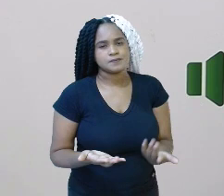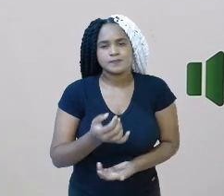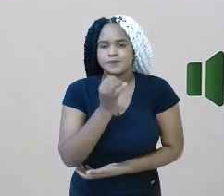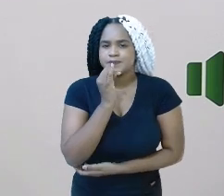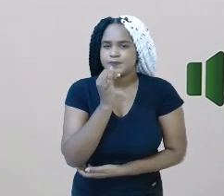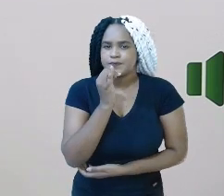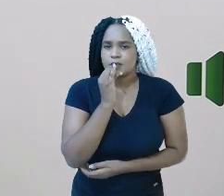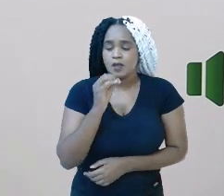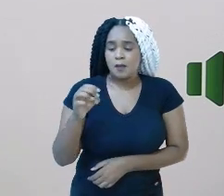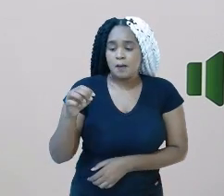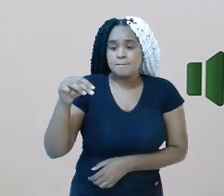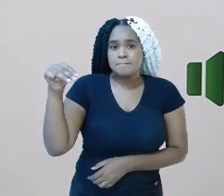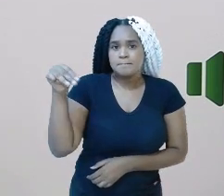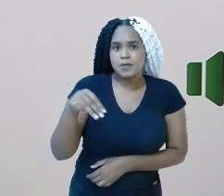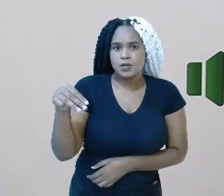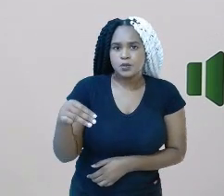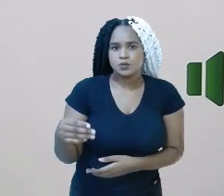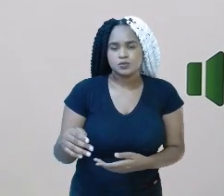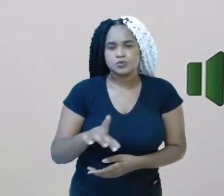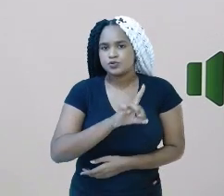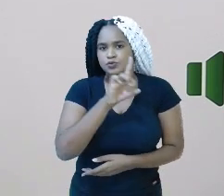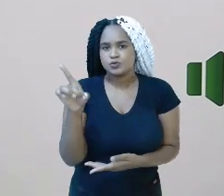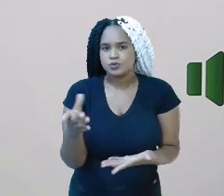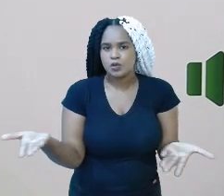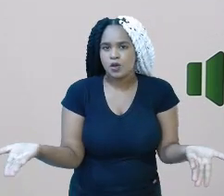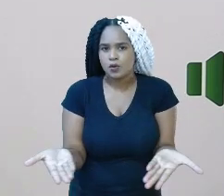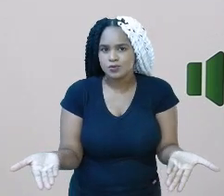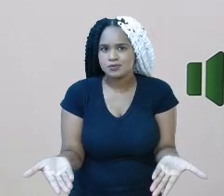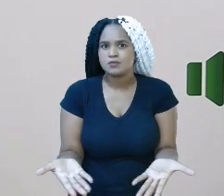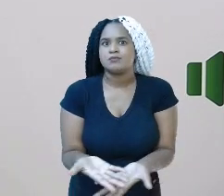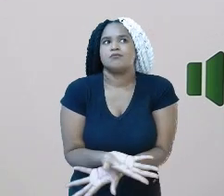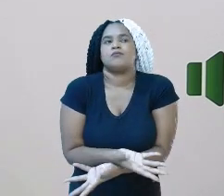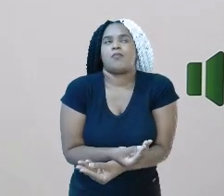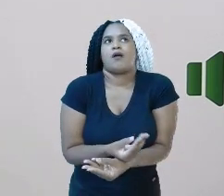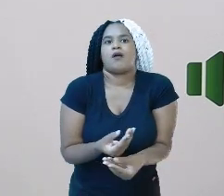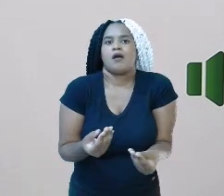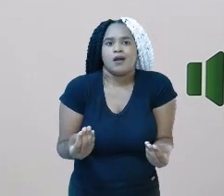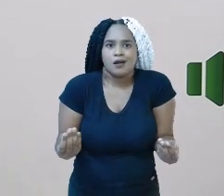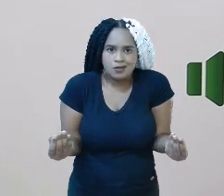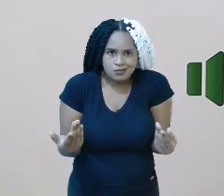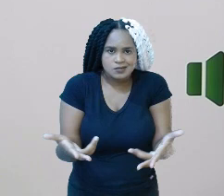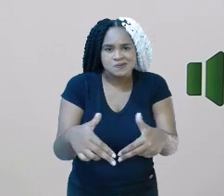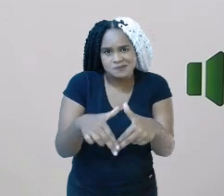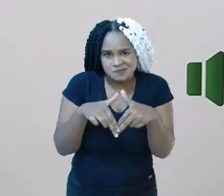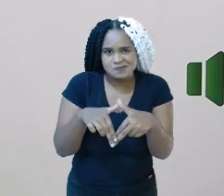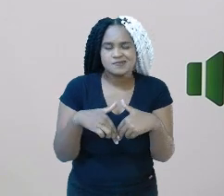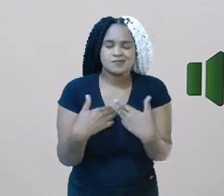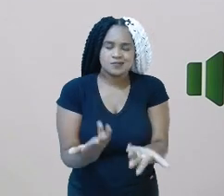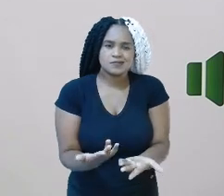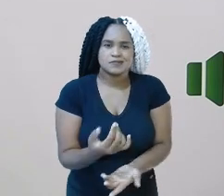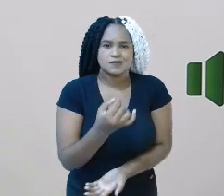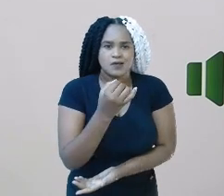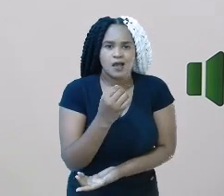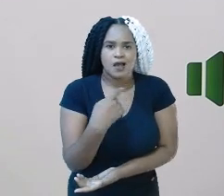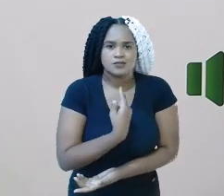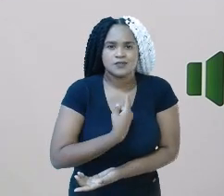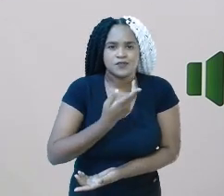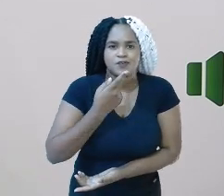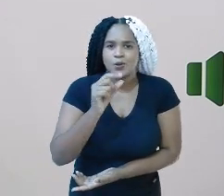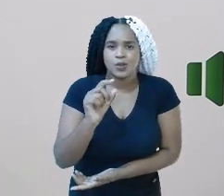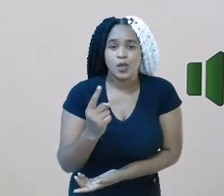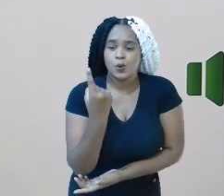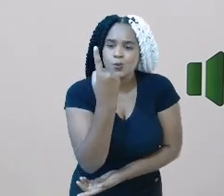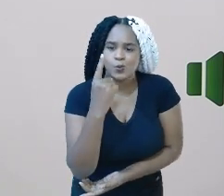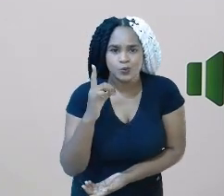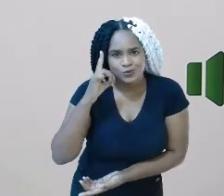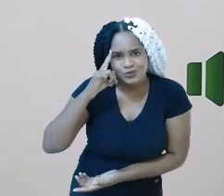os minutos do dia de hoje seriam muitos, né? Por isso que a gente diz um dia. Se eu quisesse,